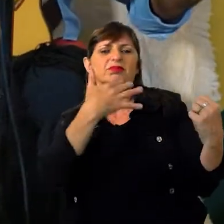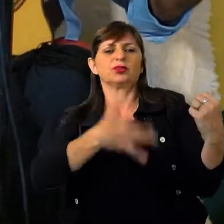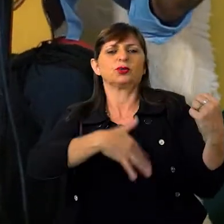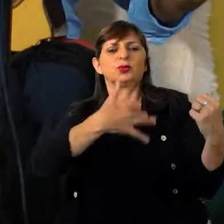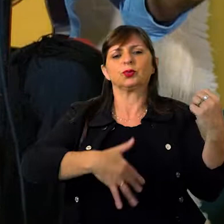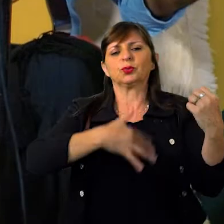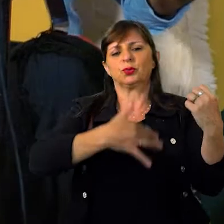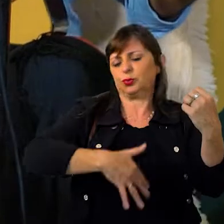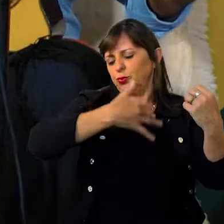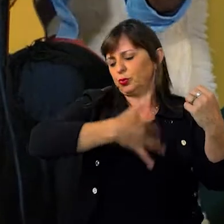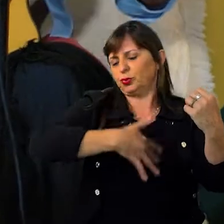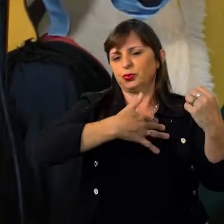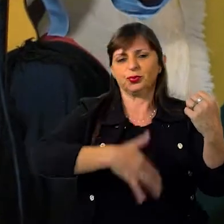chamada de